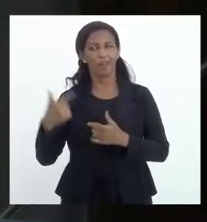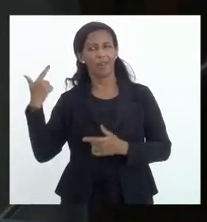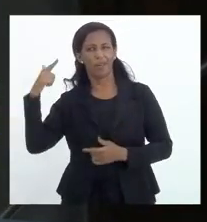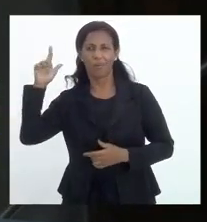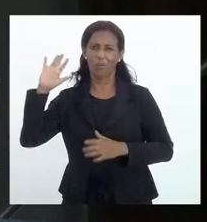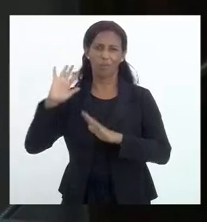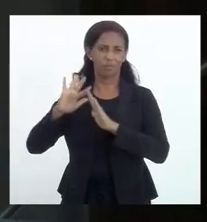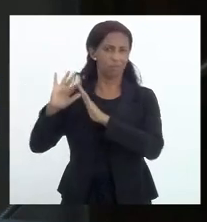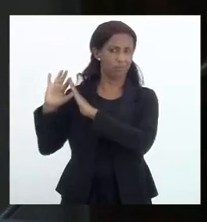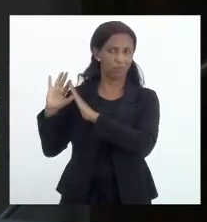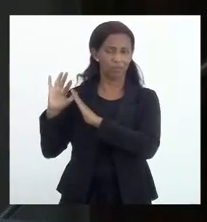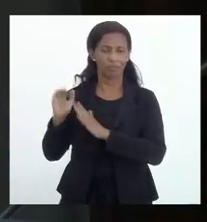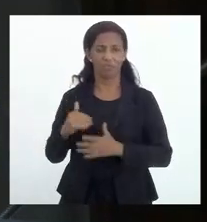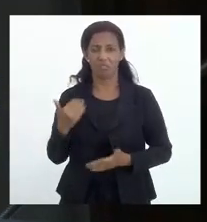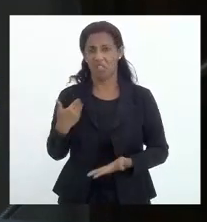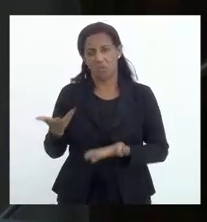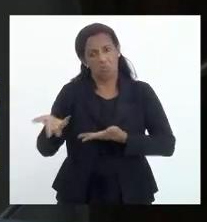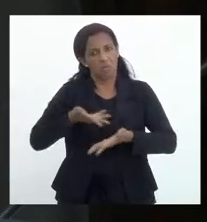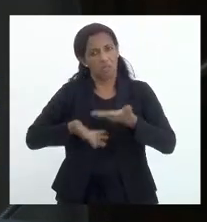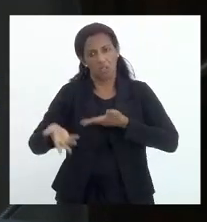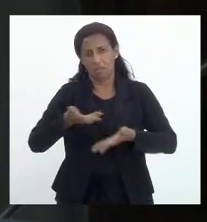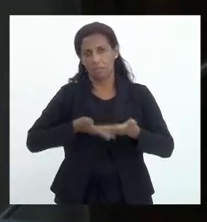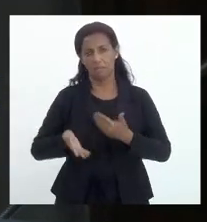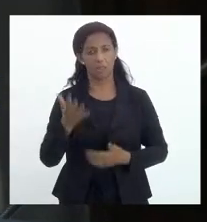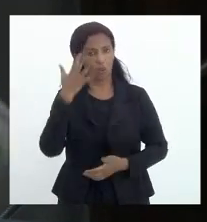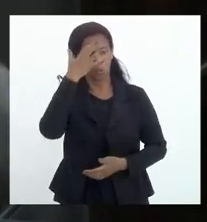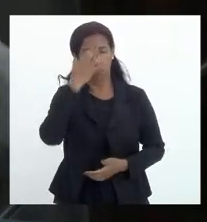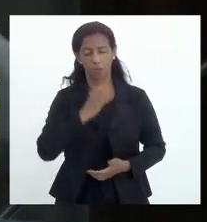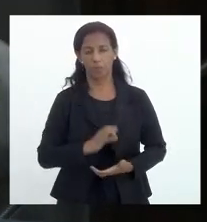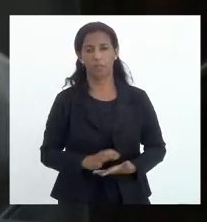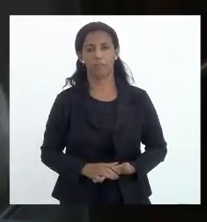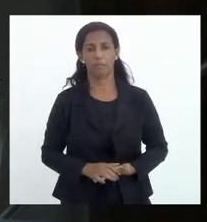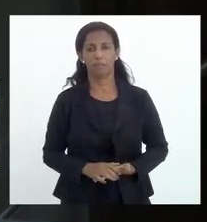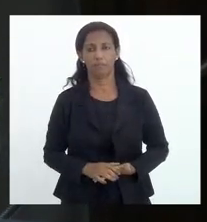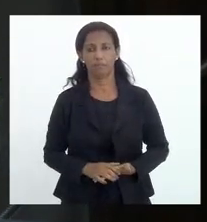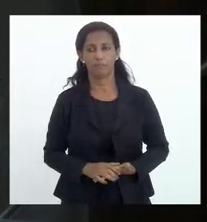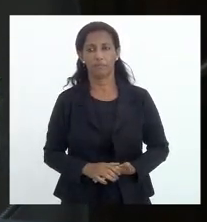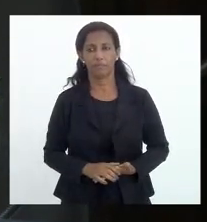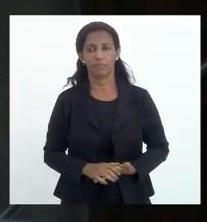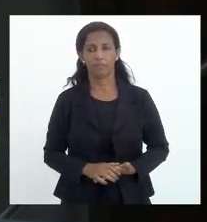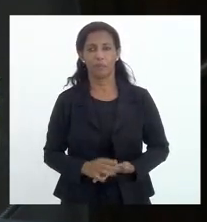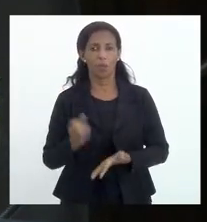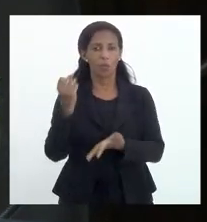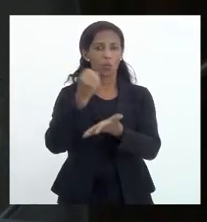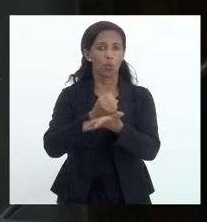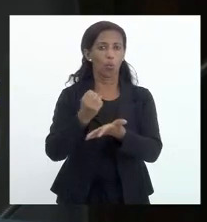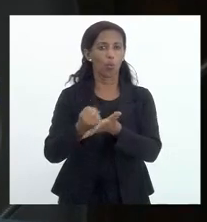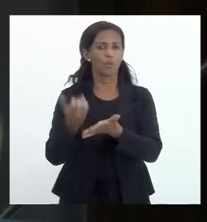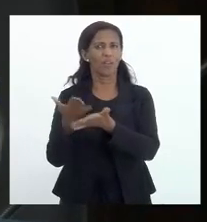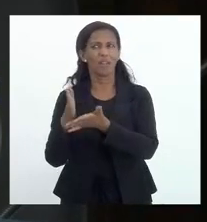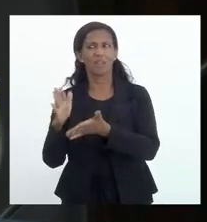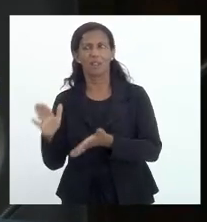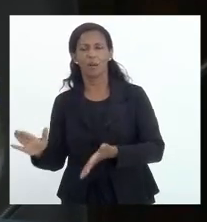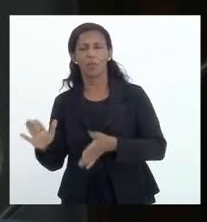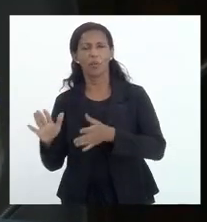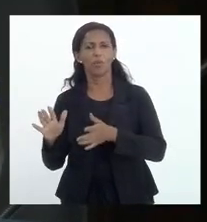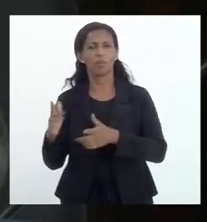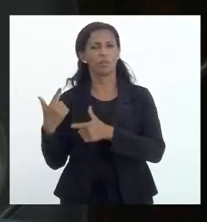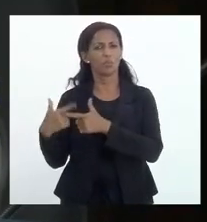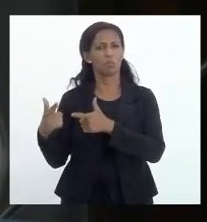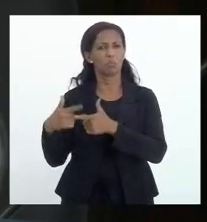outras, enfim, eu não participei, não sei, mas o contrato acabou tendo waivers, que